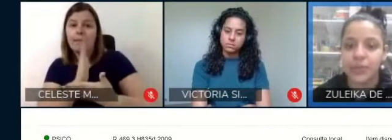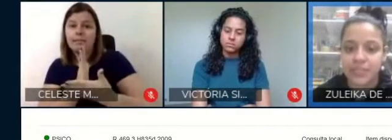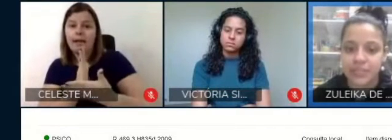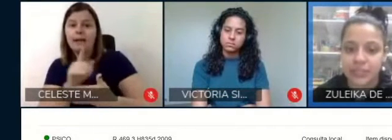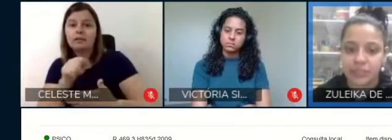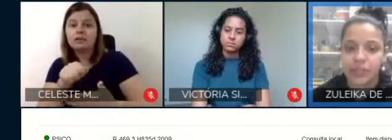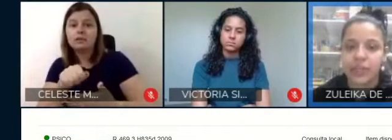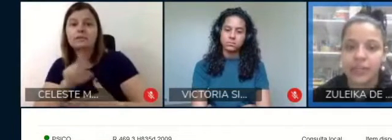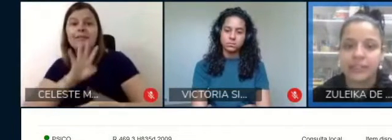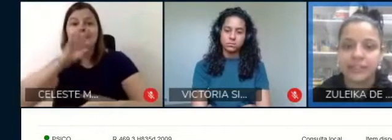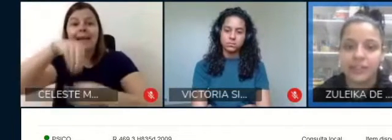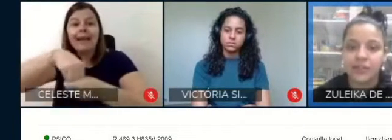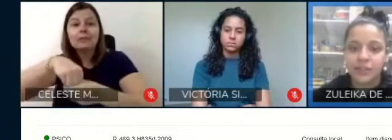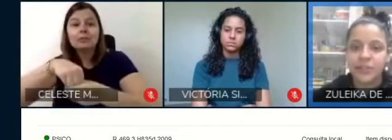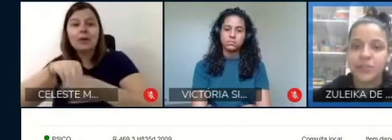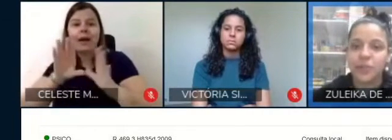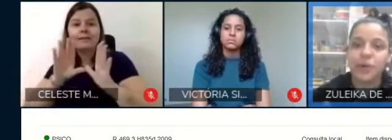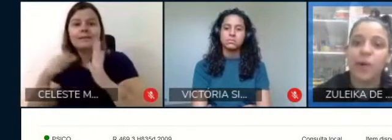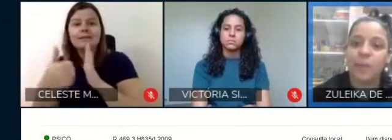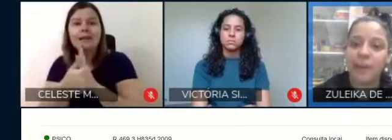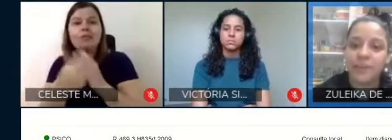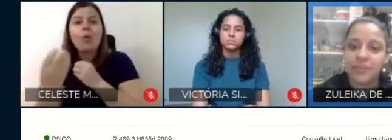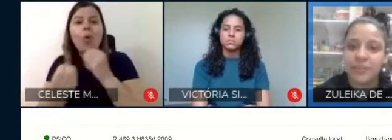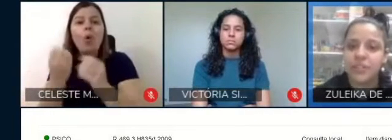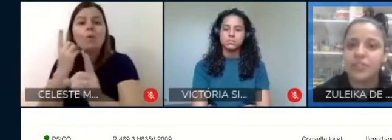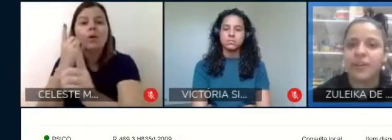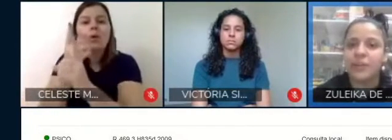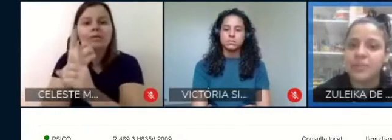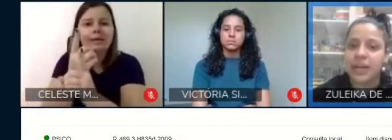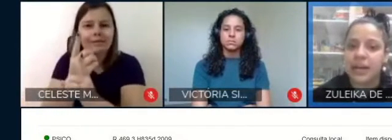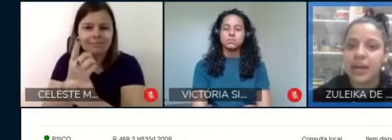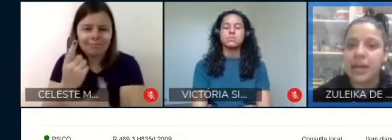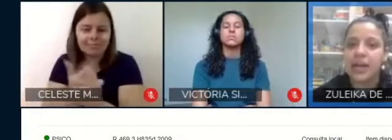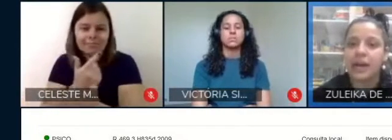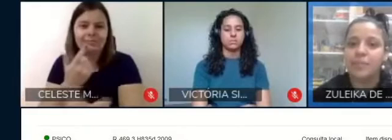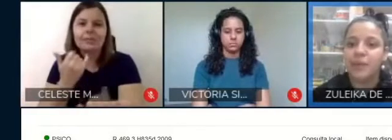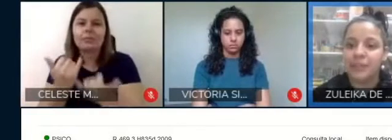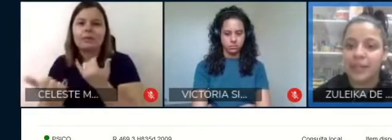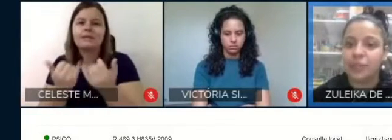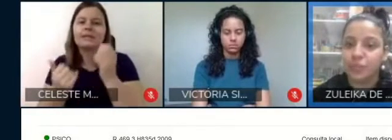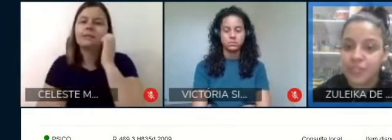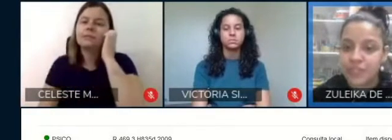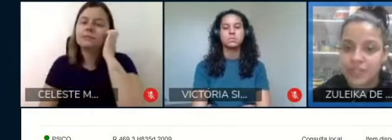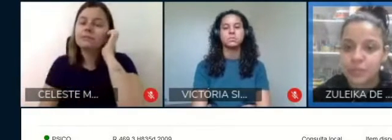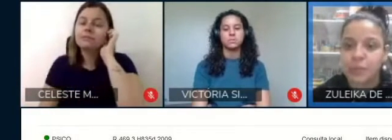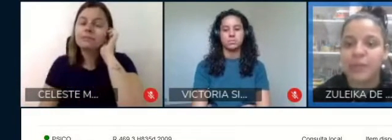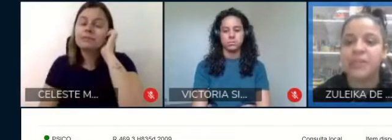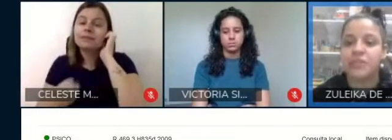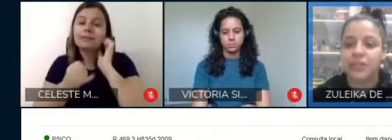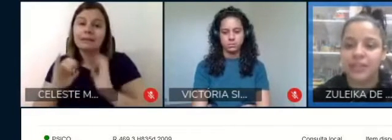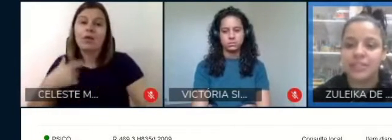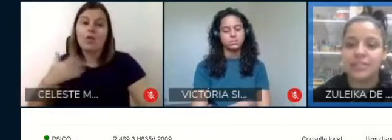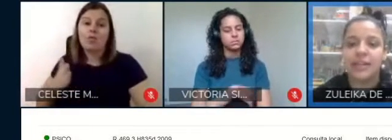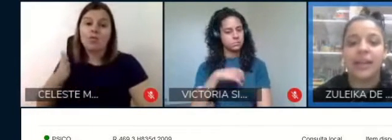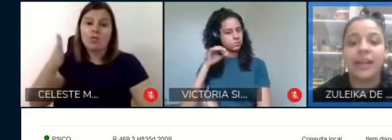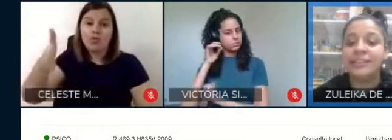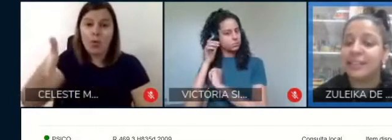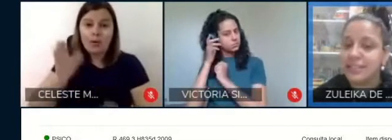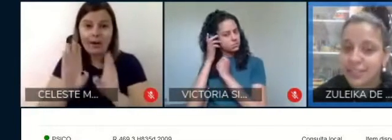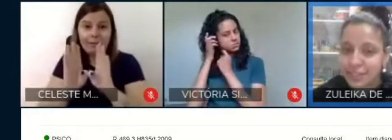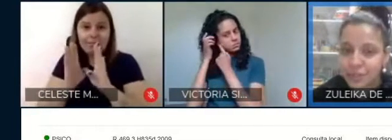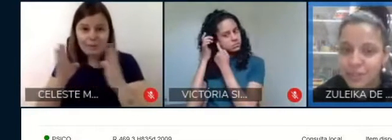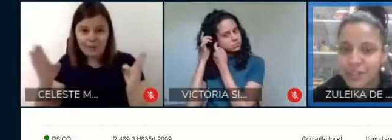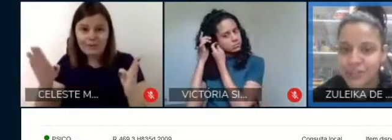endereço dentro do acervo. Então, isso normalmente, quando a gente vai usar a biblioteca física as primeiras vezes,